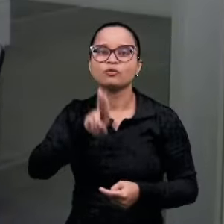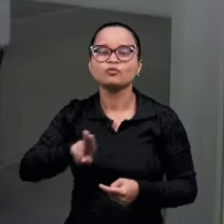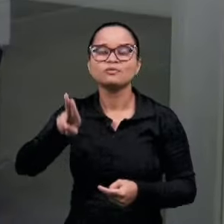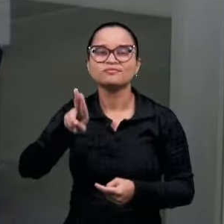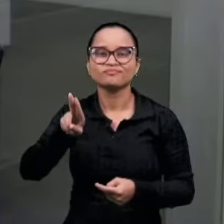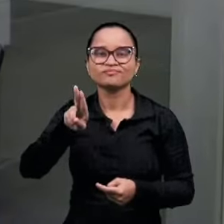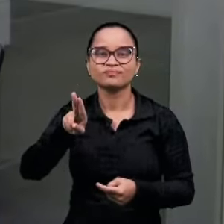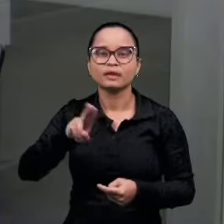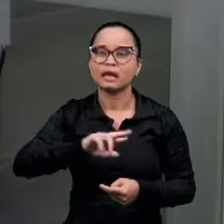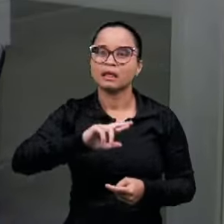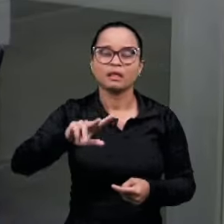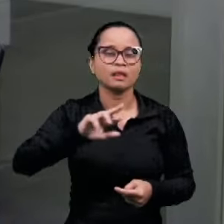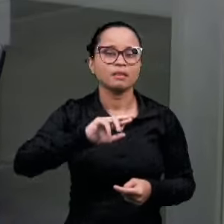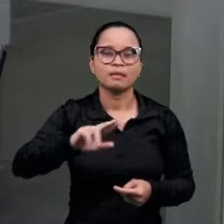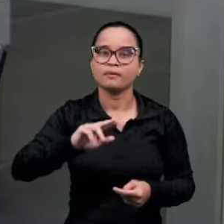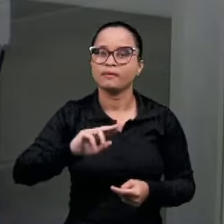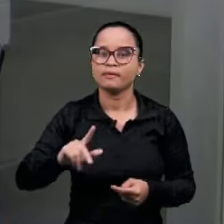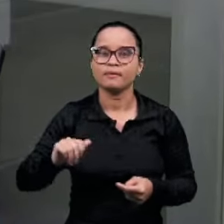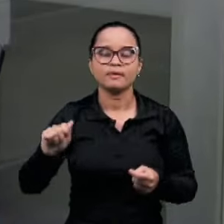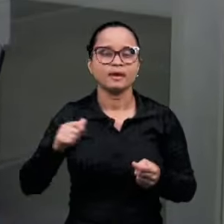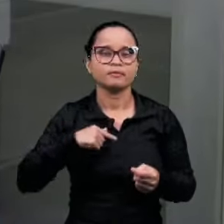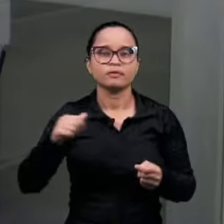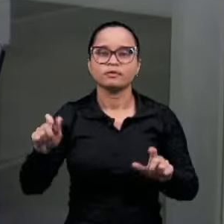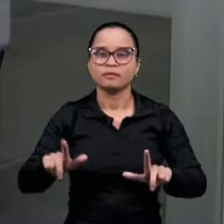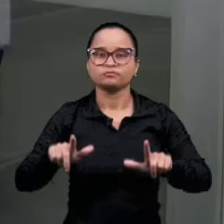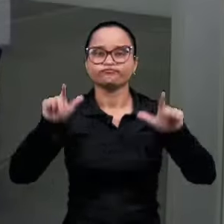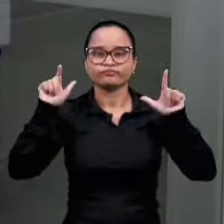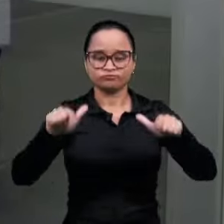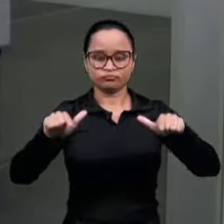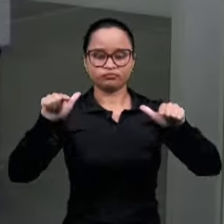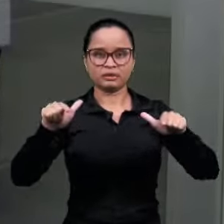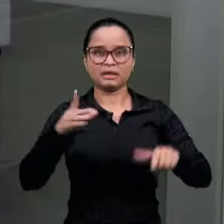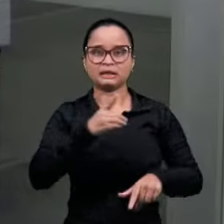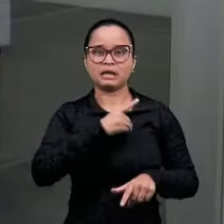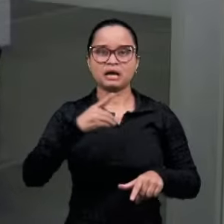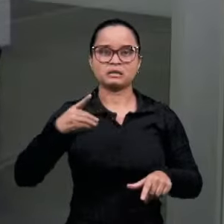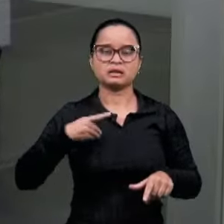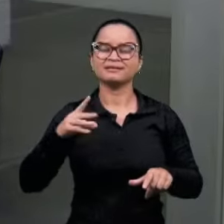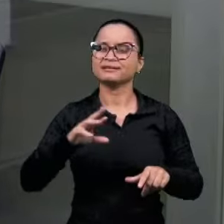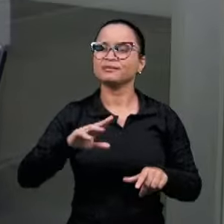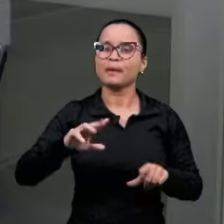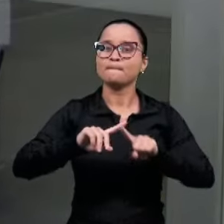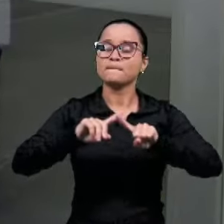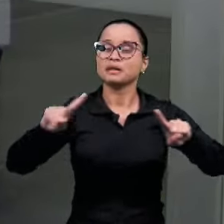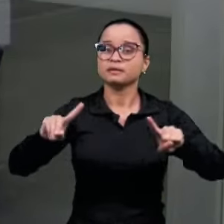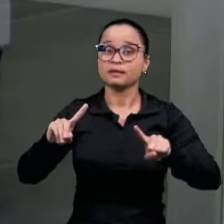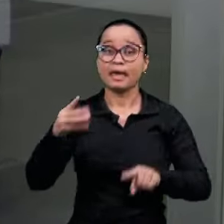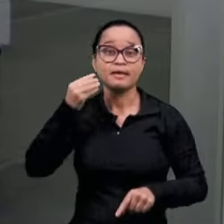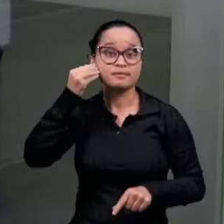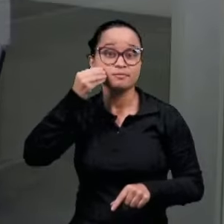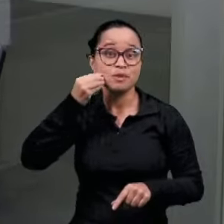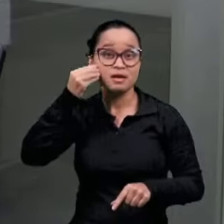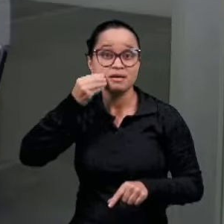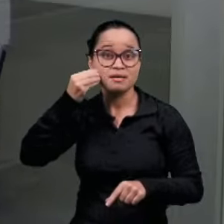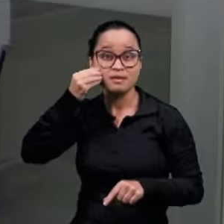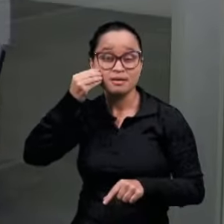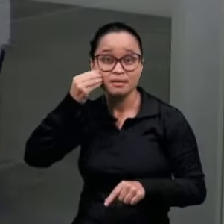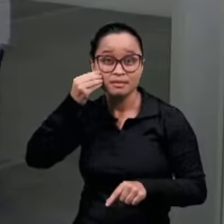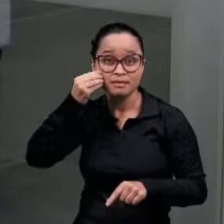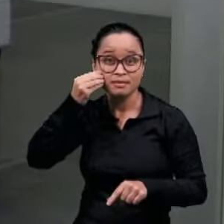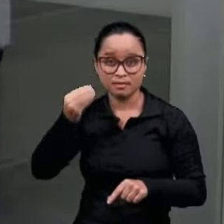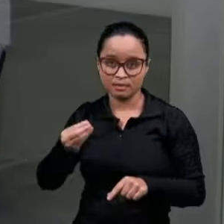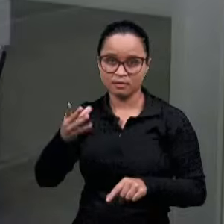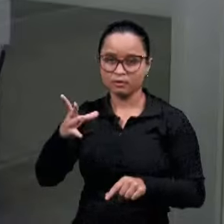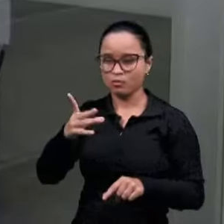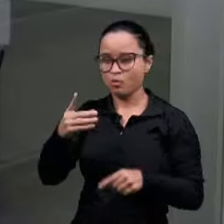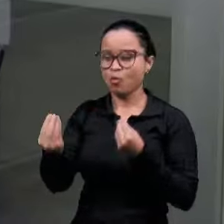é o título que vai dar salvação, mas as experiências que nós vamos ter através daquela condição